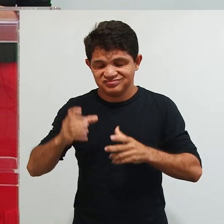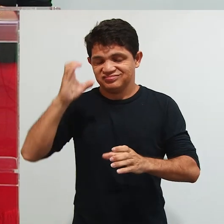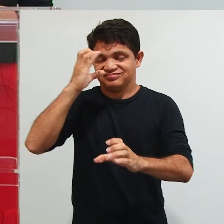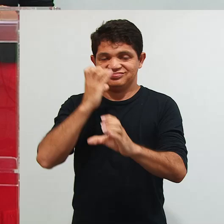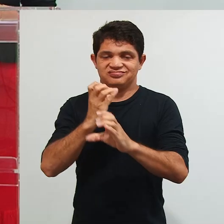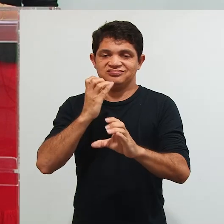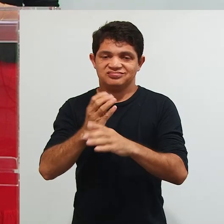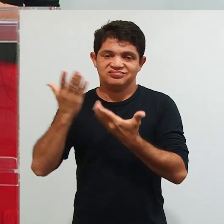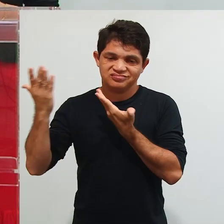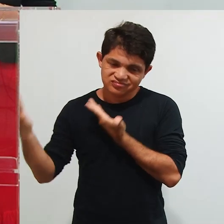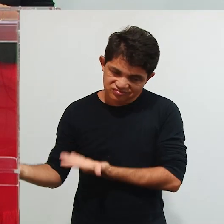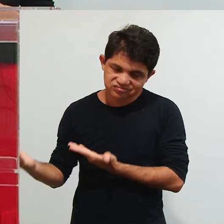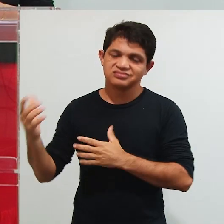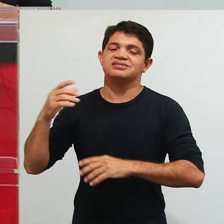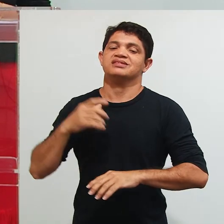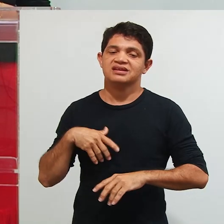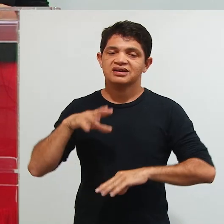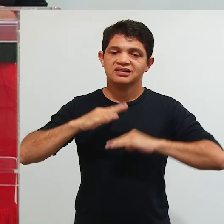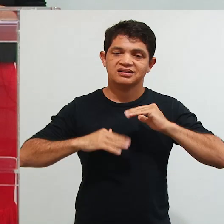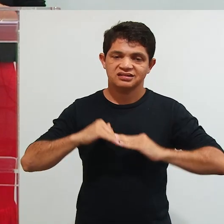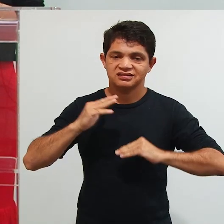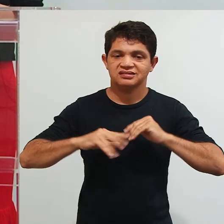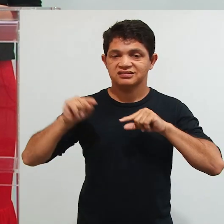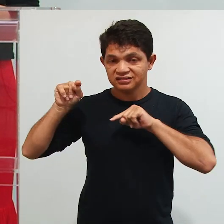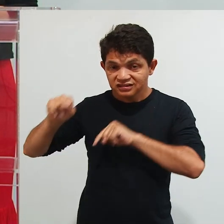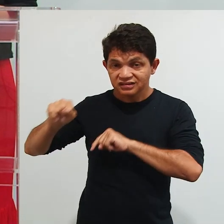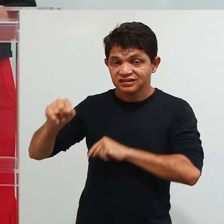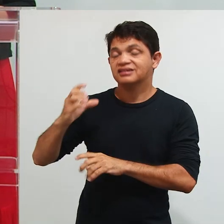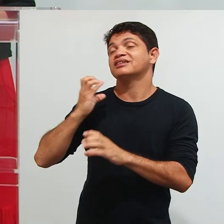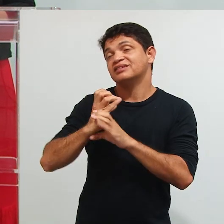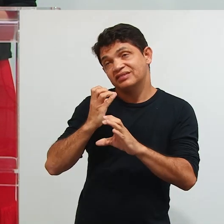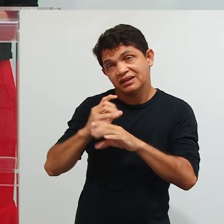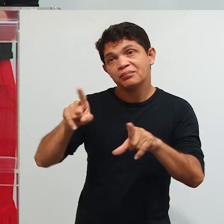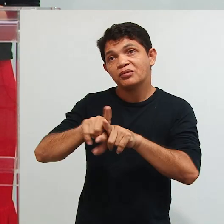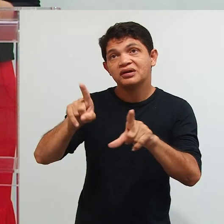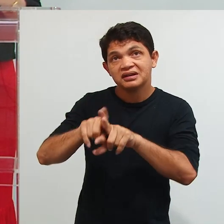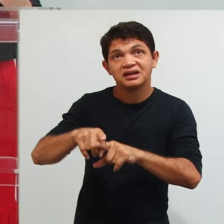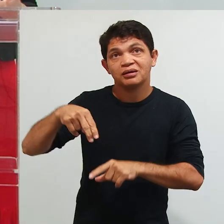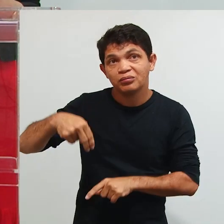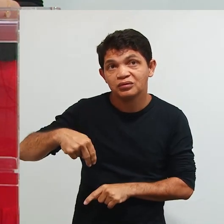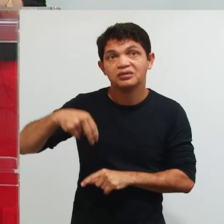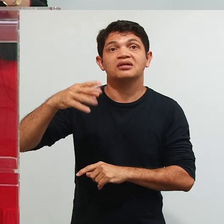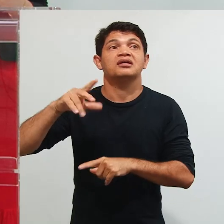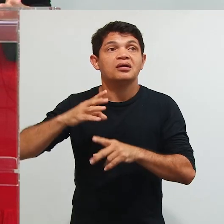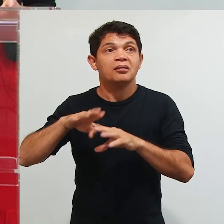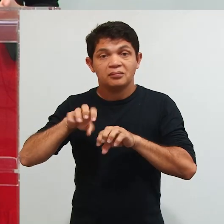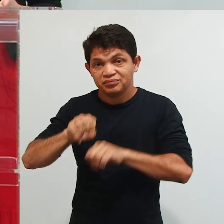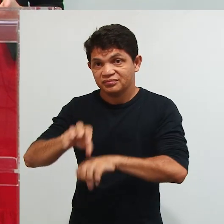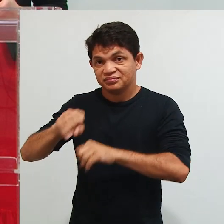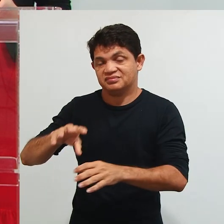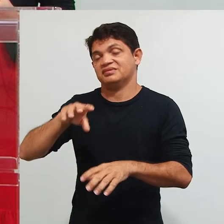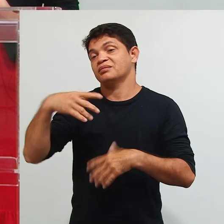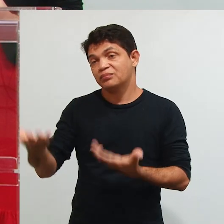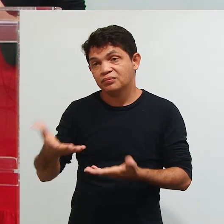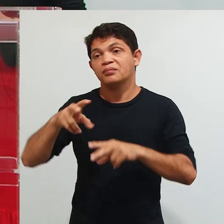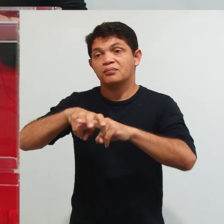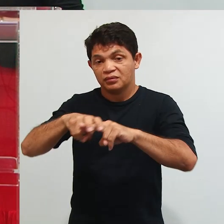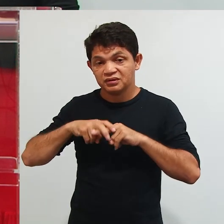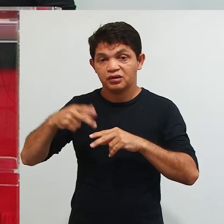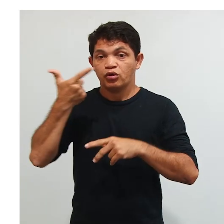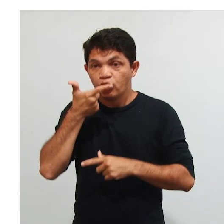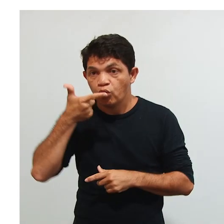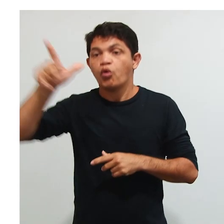da criança. Então, pode influenciar essa criança a ter uma dificuldade ali de estar aprendendo o conteúdo que está sendo passado.